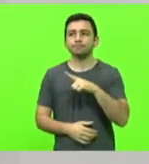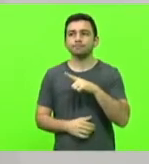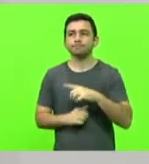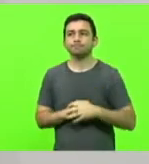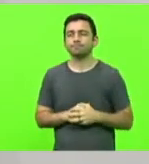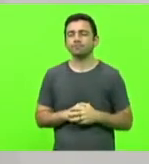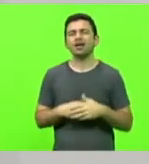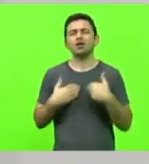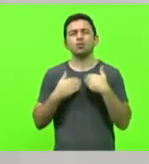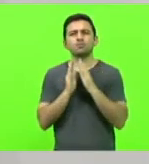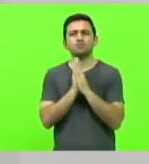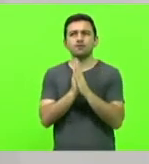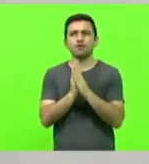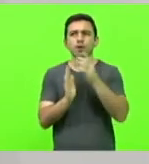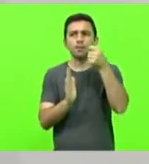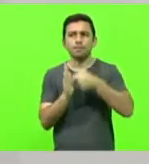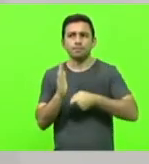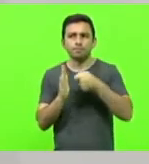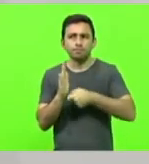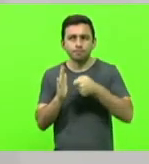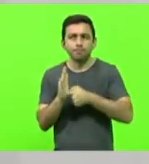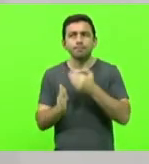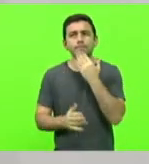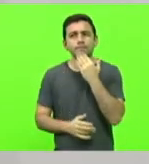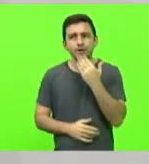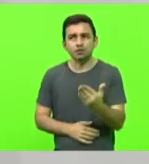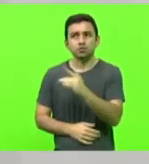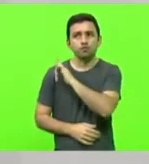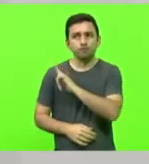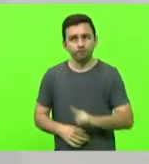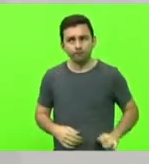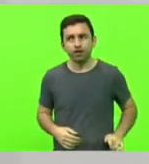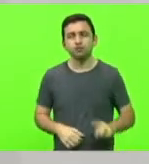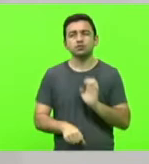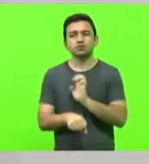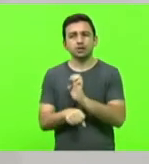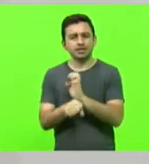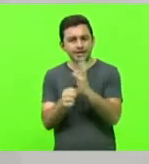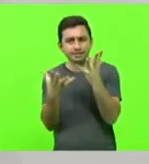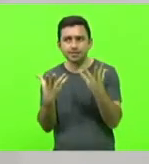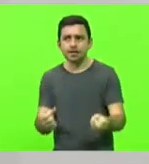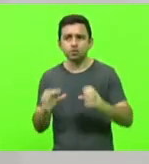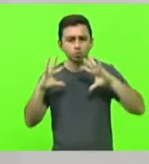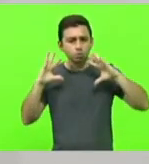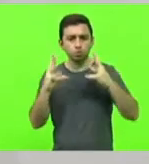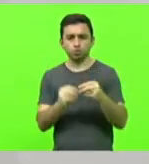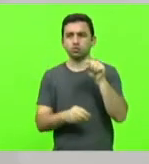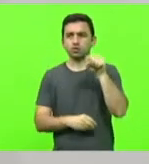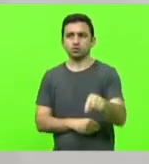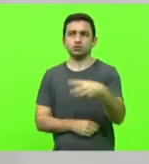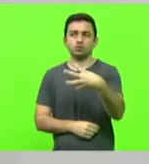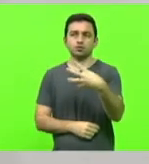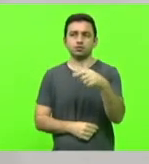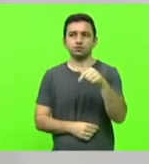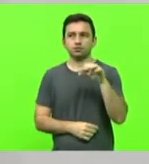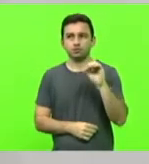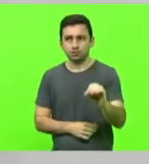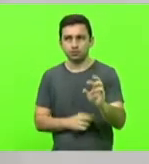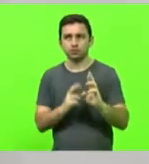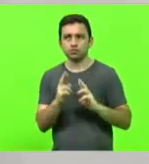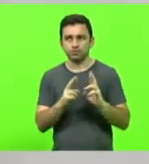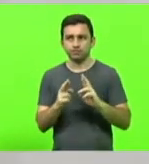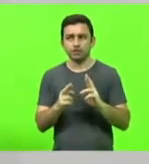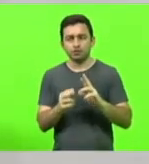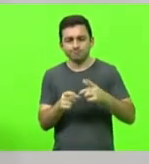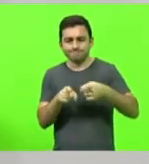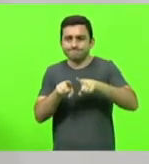apelo aqui para o governo do estado abraçar a totalidade da 470, fazer um convênio